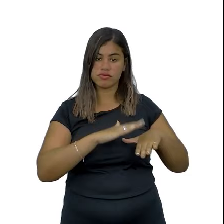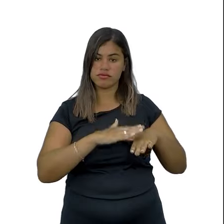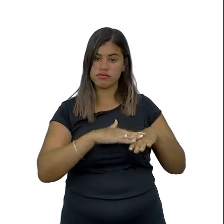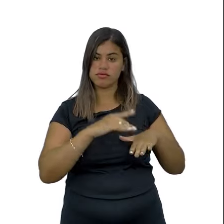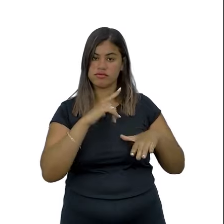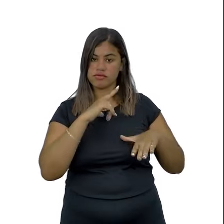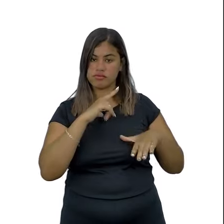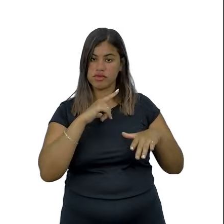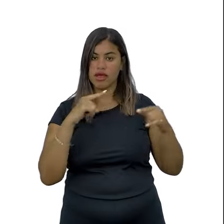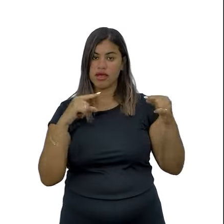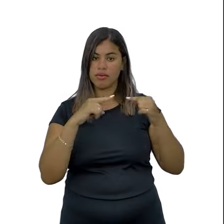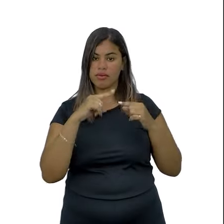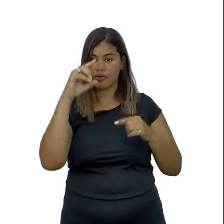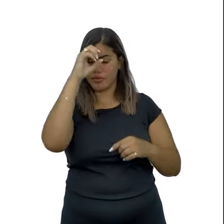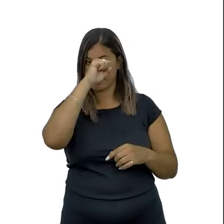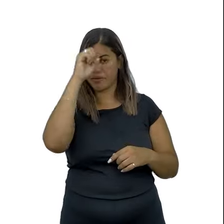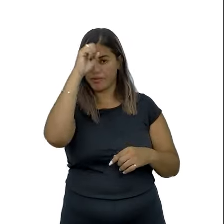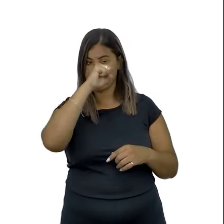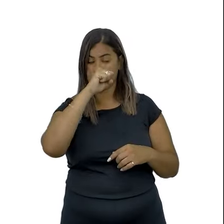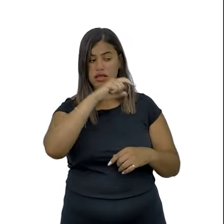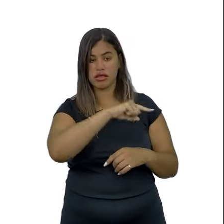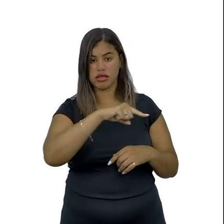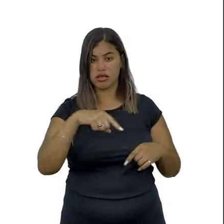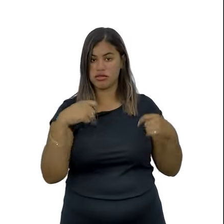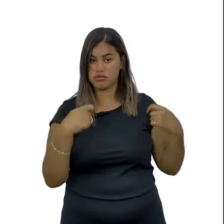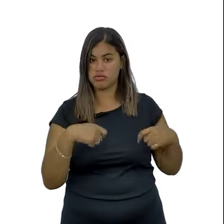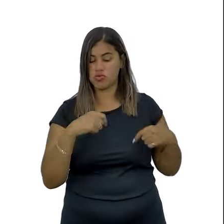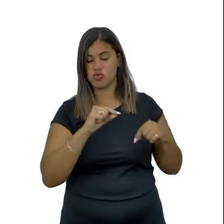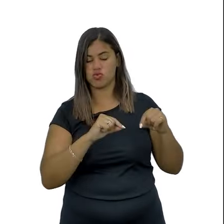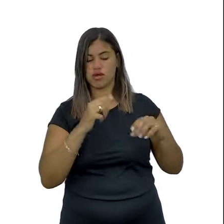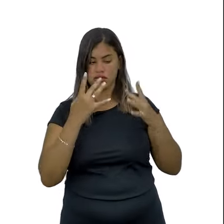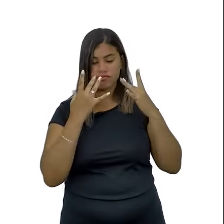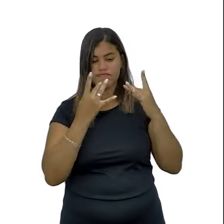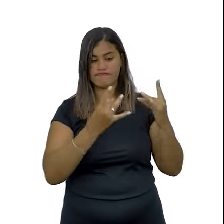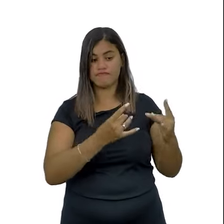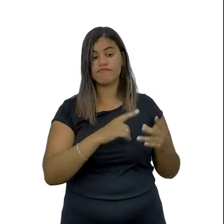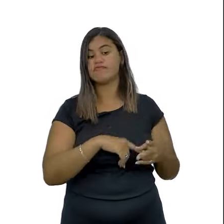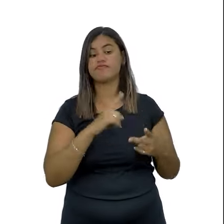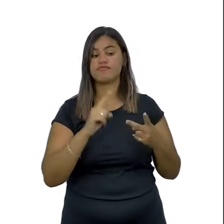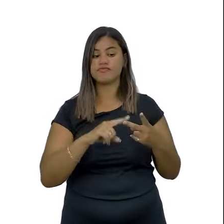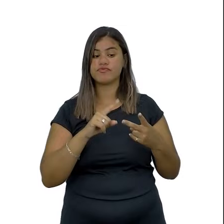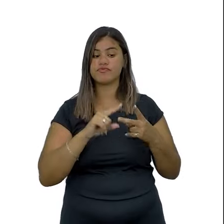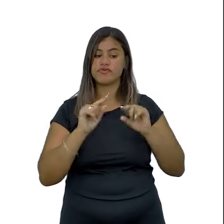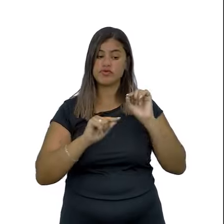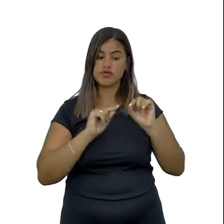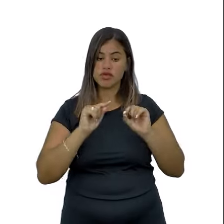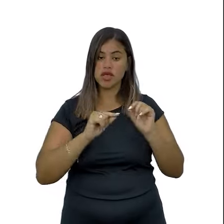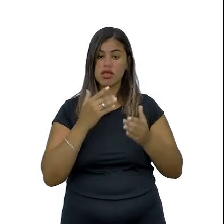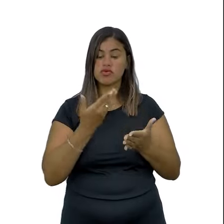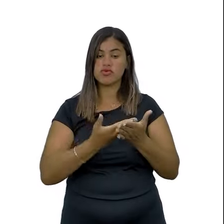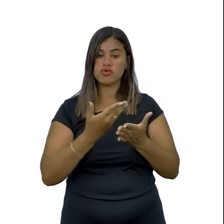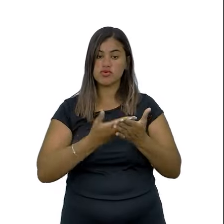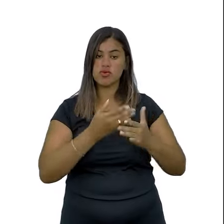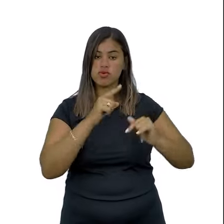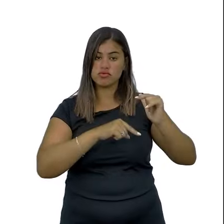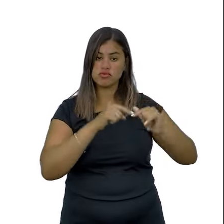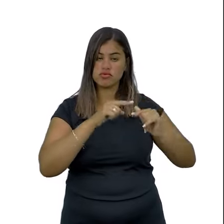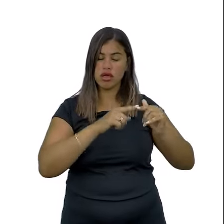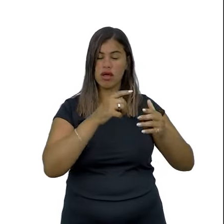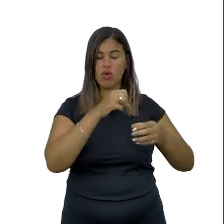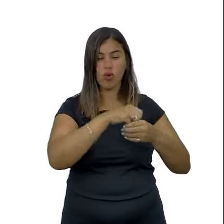respeito das aprendizagens e necessidades dos estudantes, aprofundar o estudo do